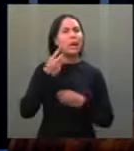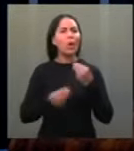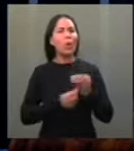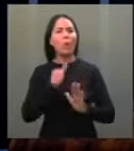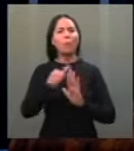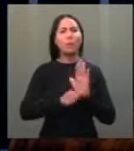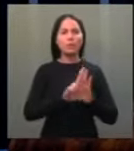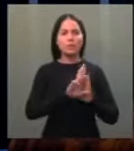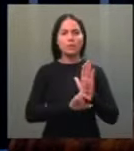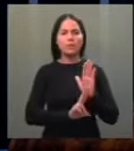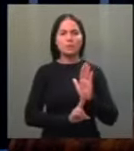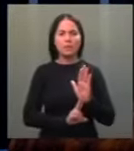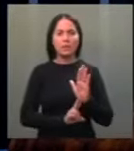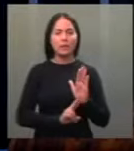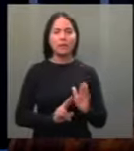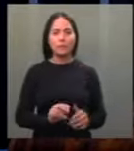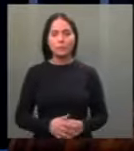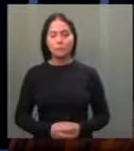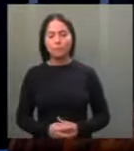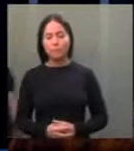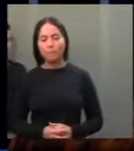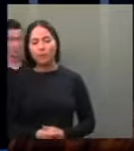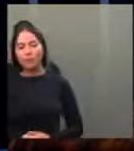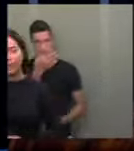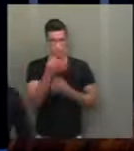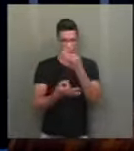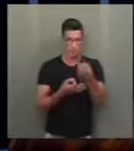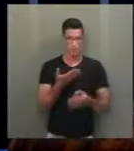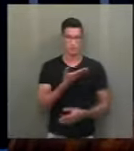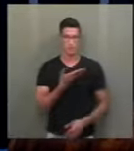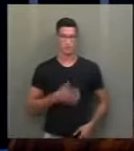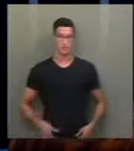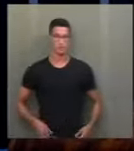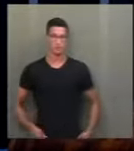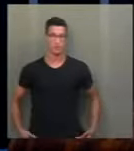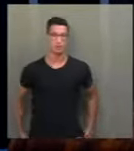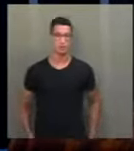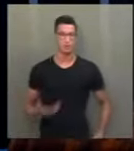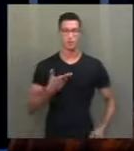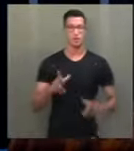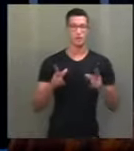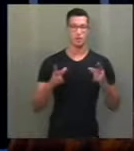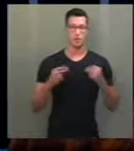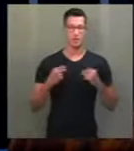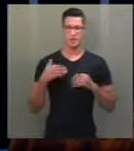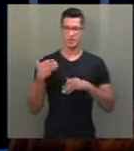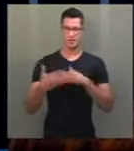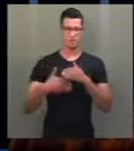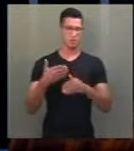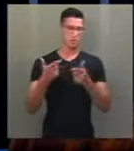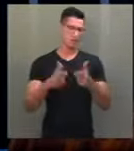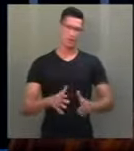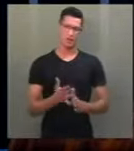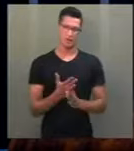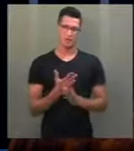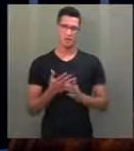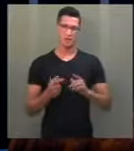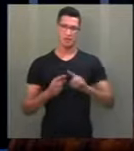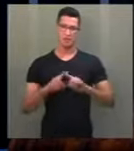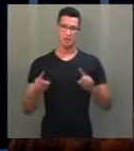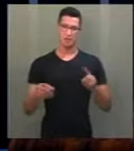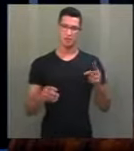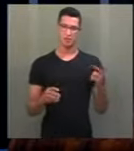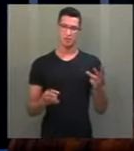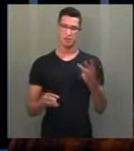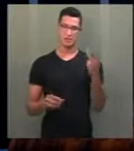toda sinceridade, esses argumentos, meus nobres amigos, colegas, não merecem prosperar. Mas o terceiro